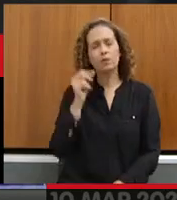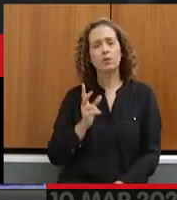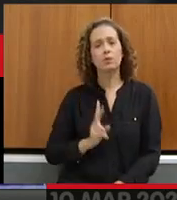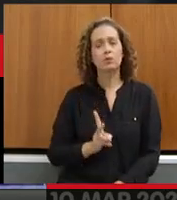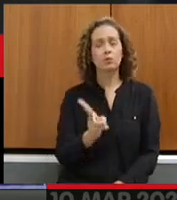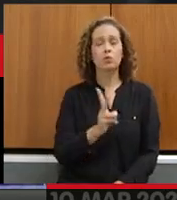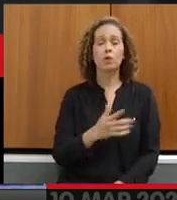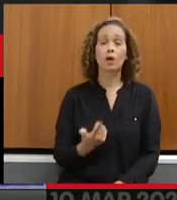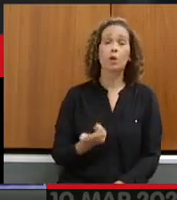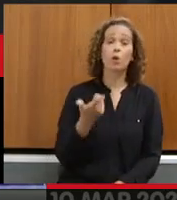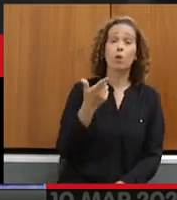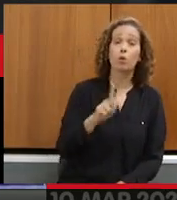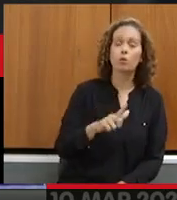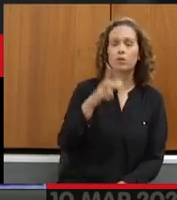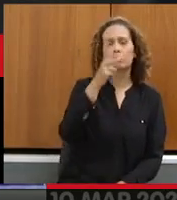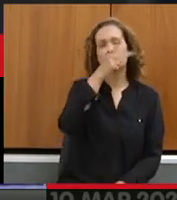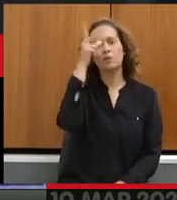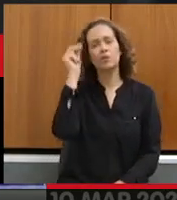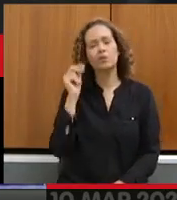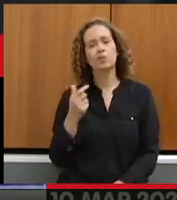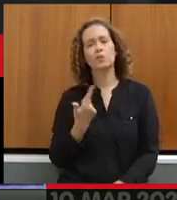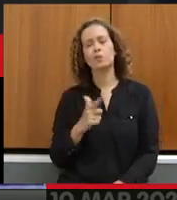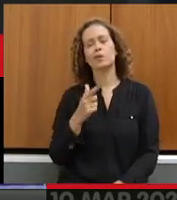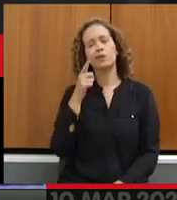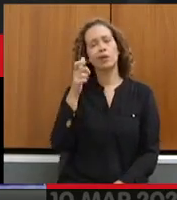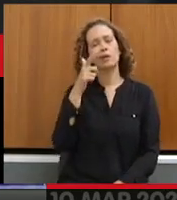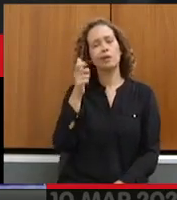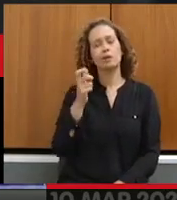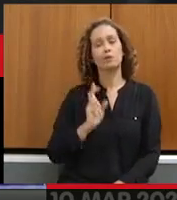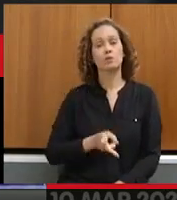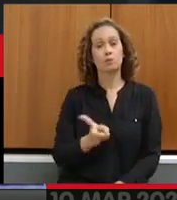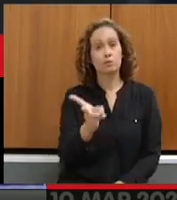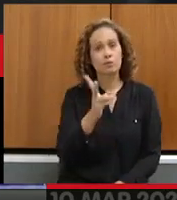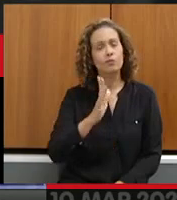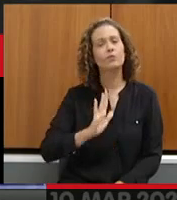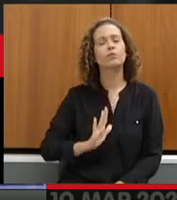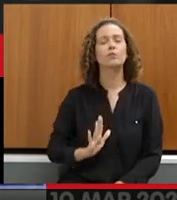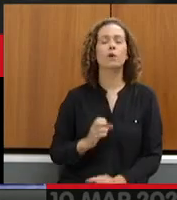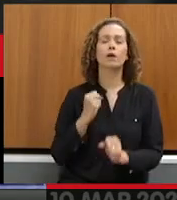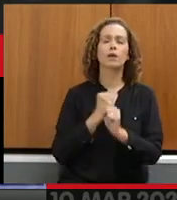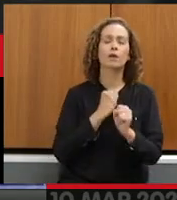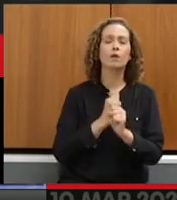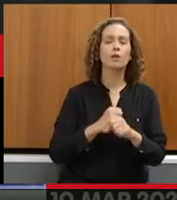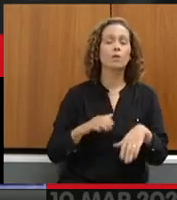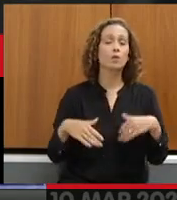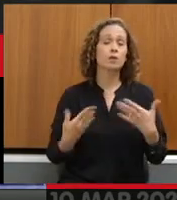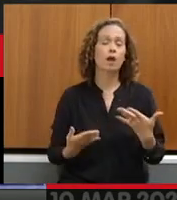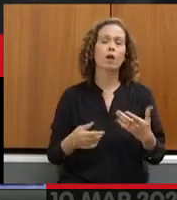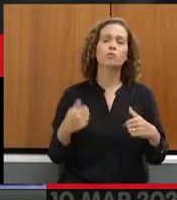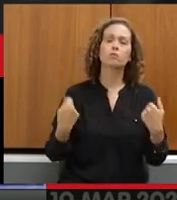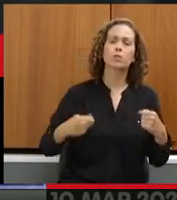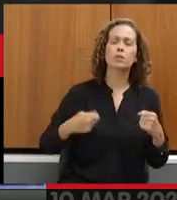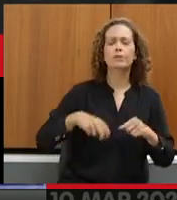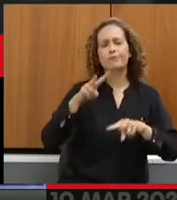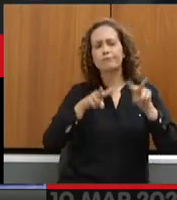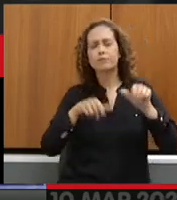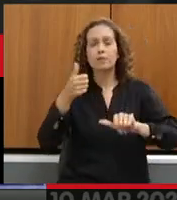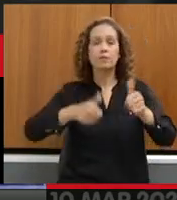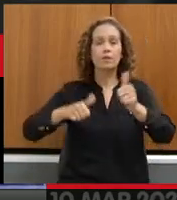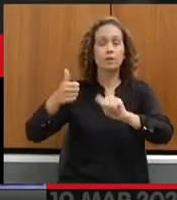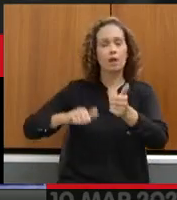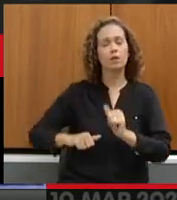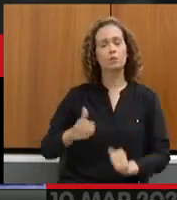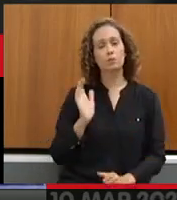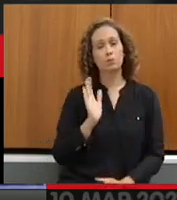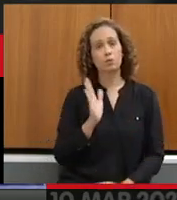alguns outros a prefeitura não tem interesse mais continuar a obra então eles têm que ser avaliado caso a caso eu já notei